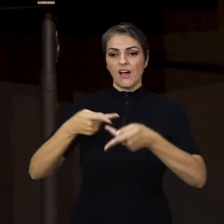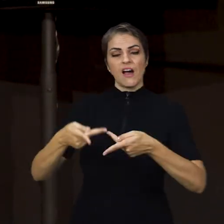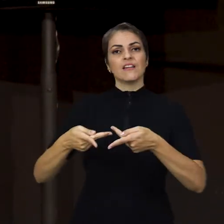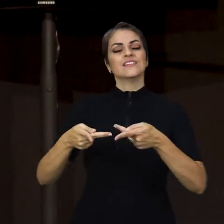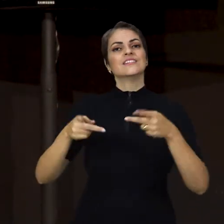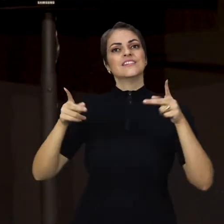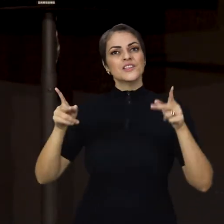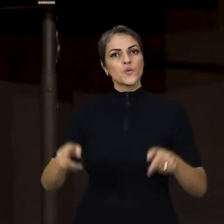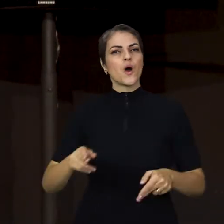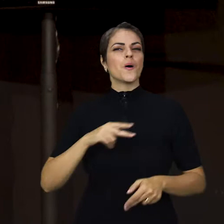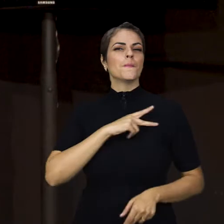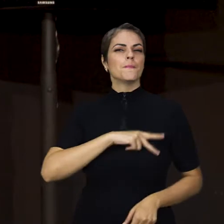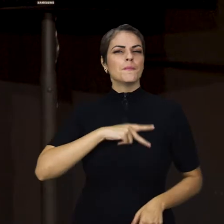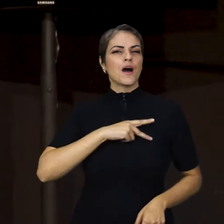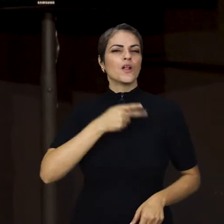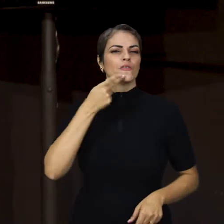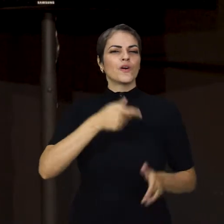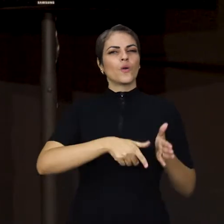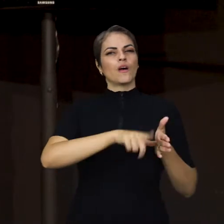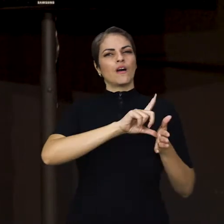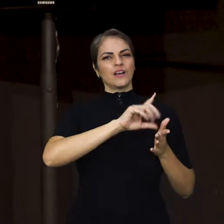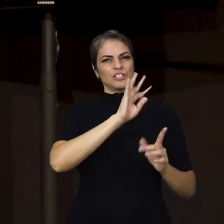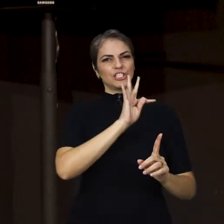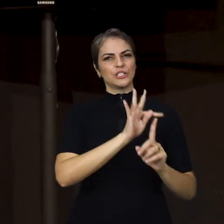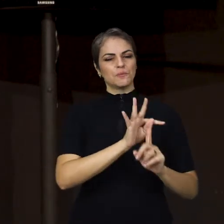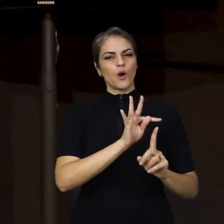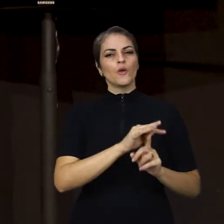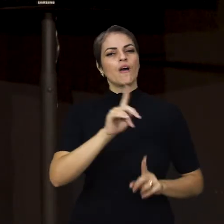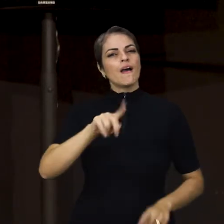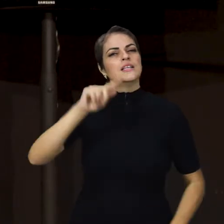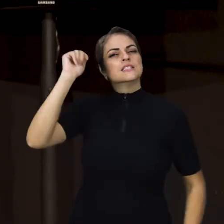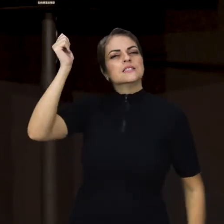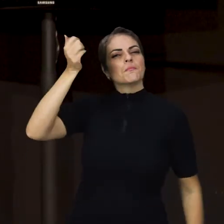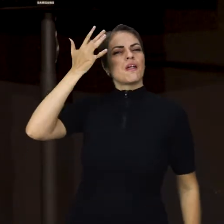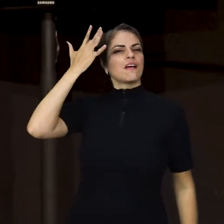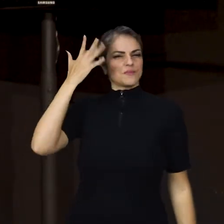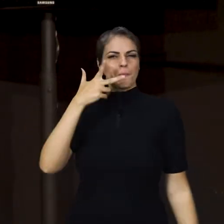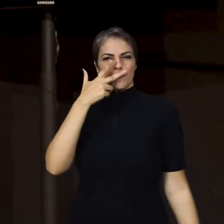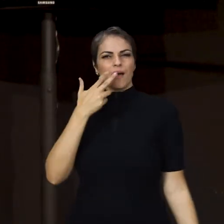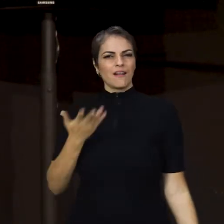que Paulo chama lá na sua carta a Timóteo de inspiração, mas perceba que